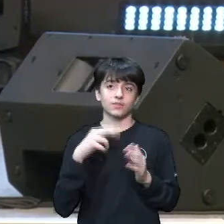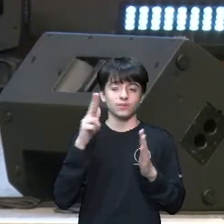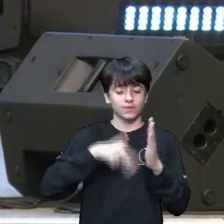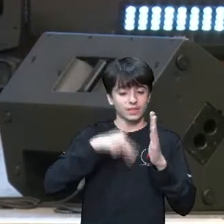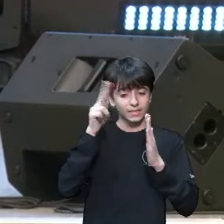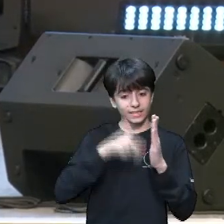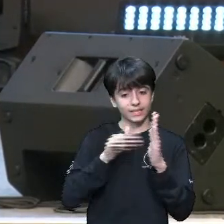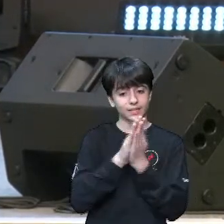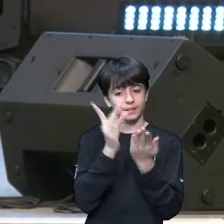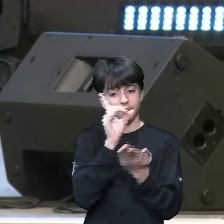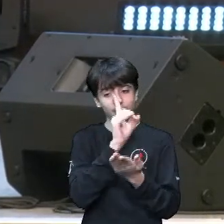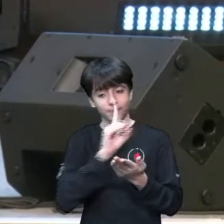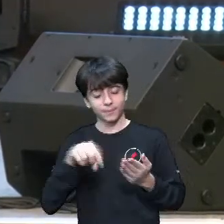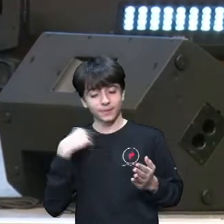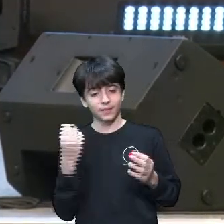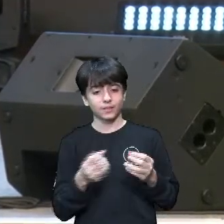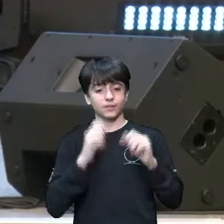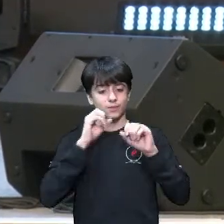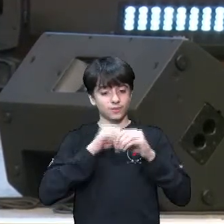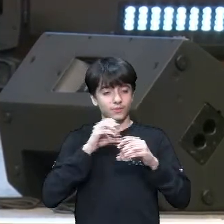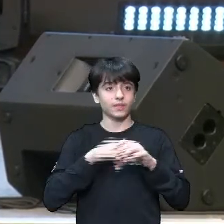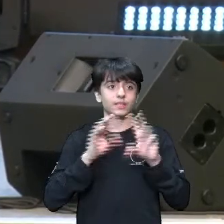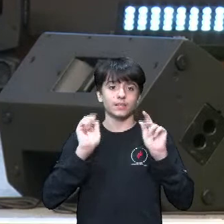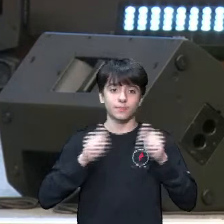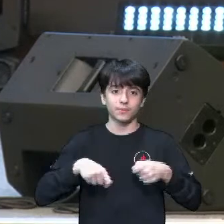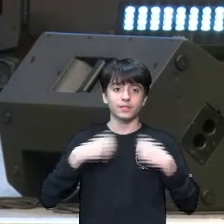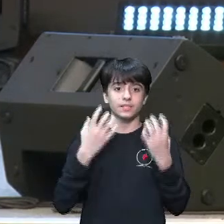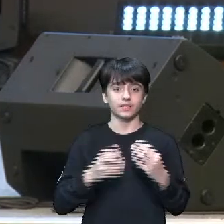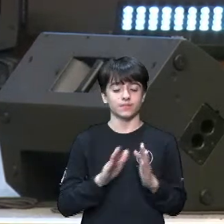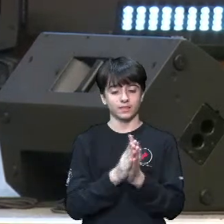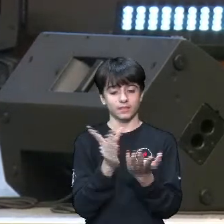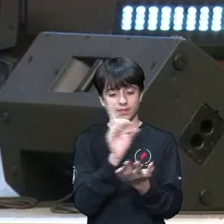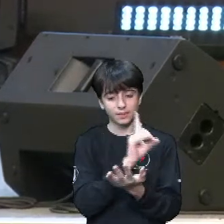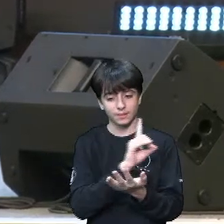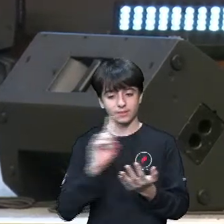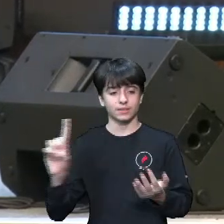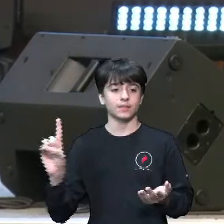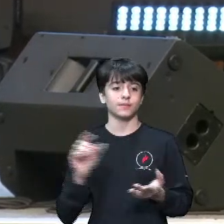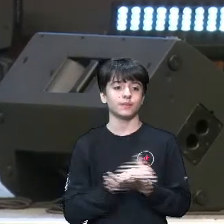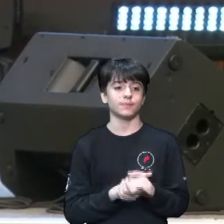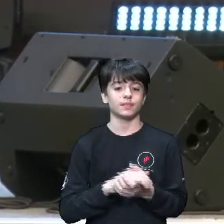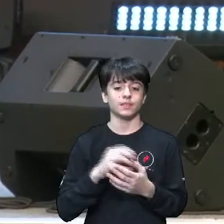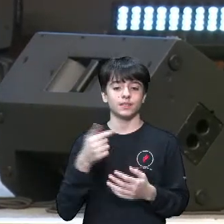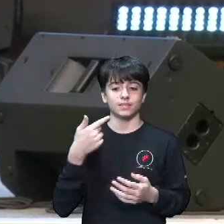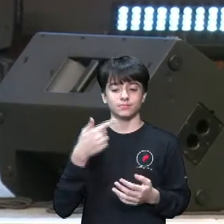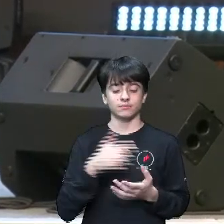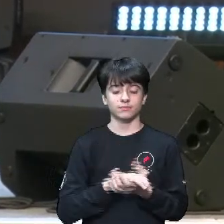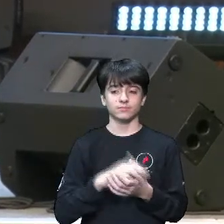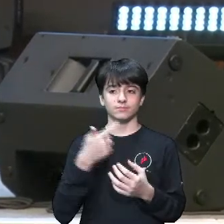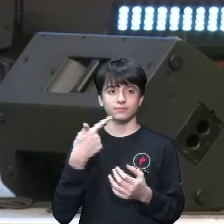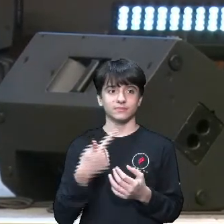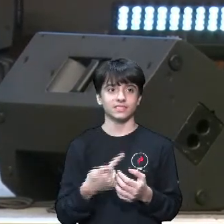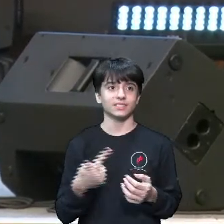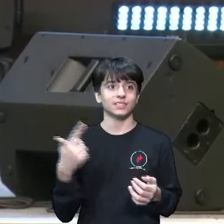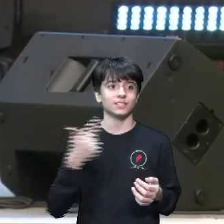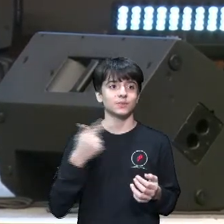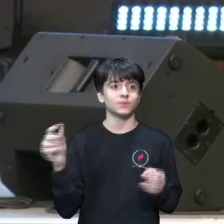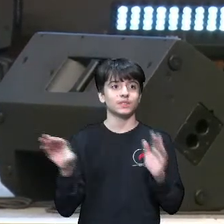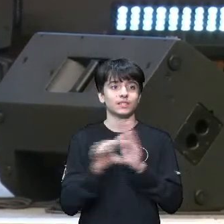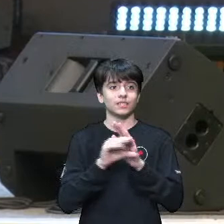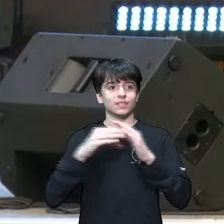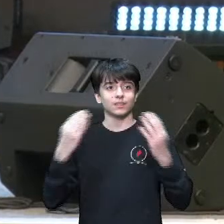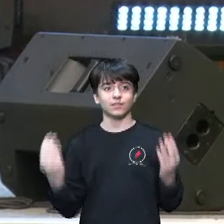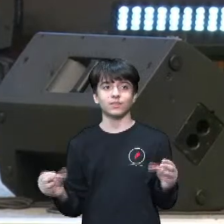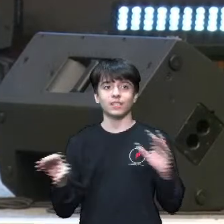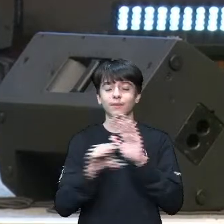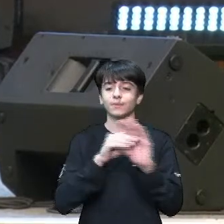gente poder ofertar. Eu queria que você abrisse sua Bíblia comigo. 2 Coríntios, capítulo de número